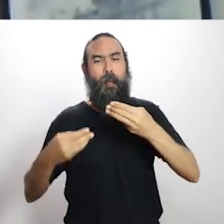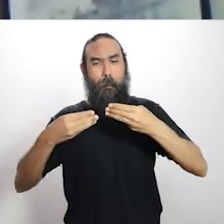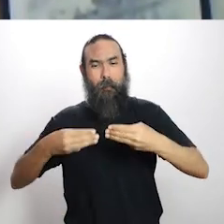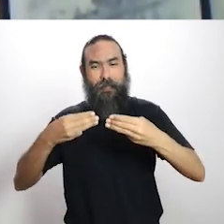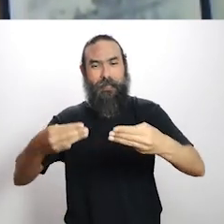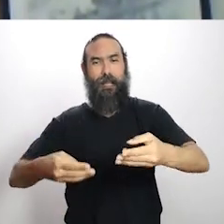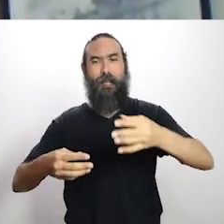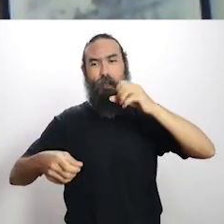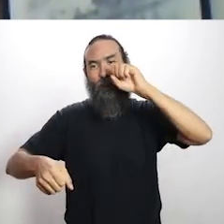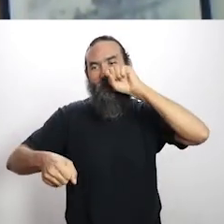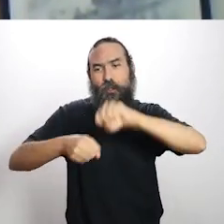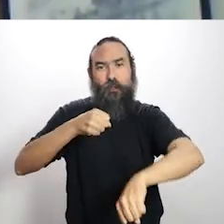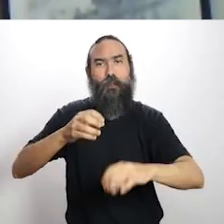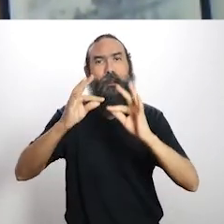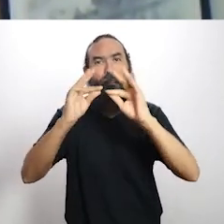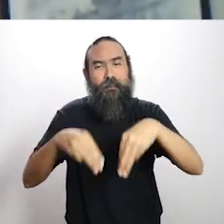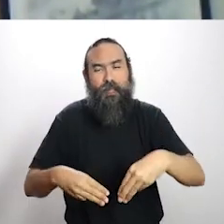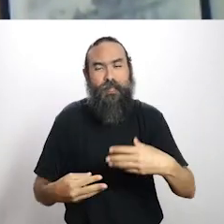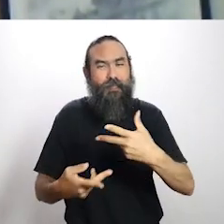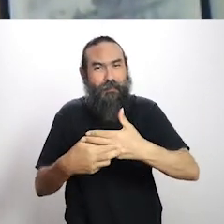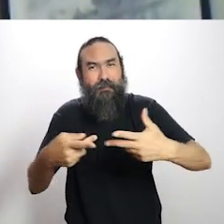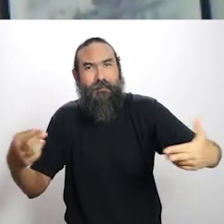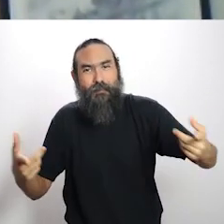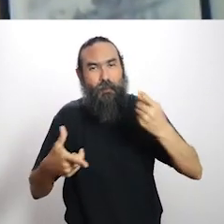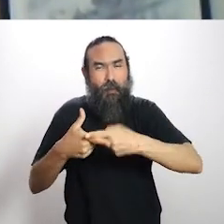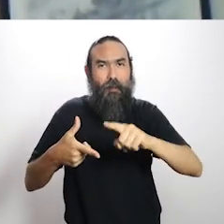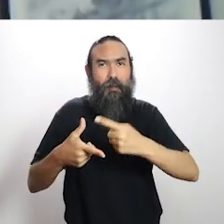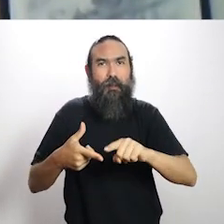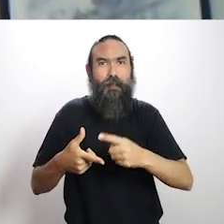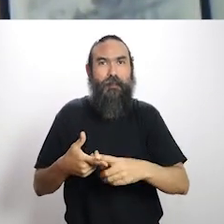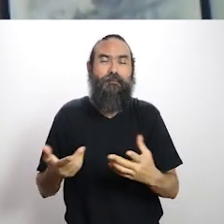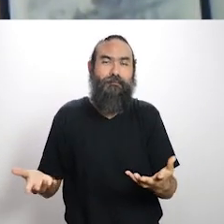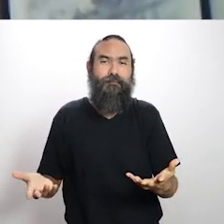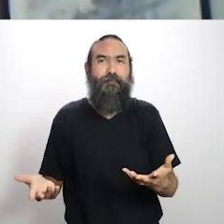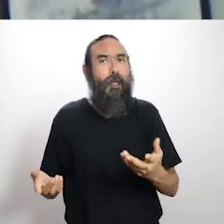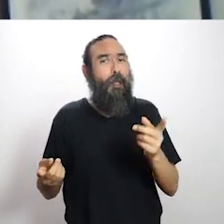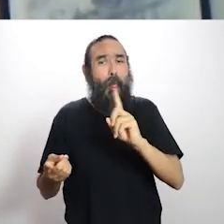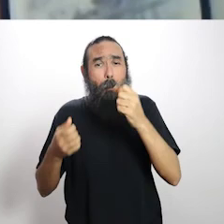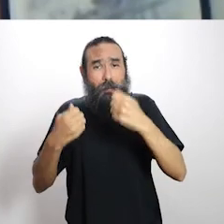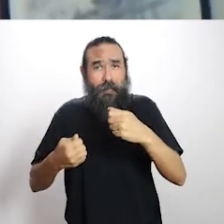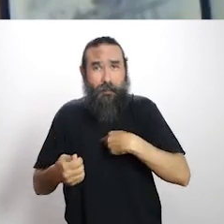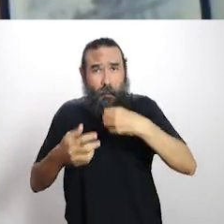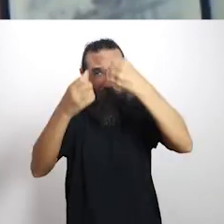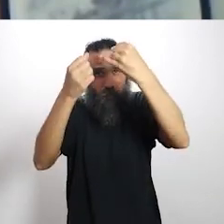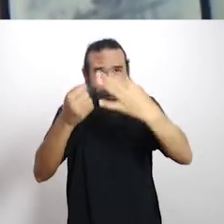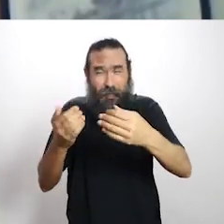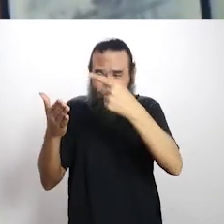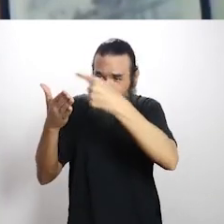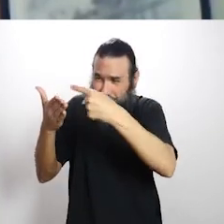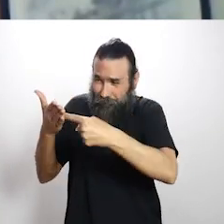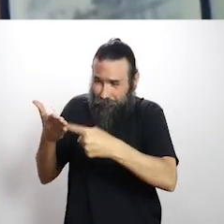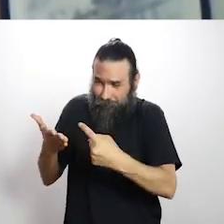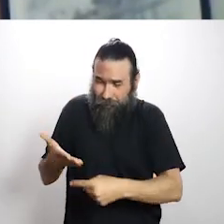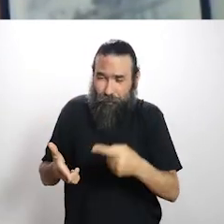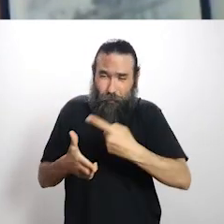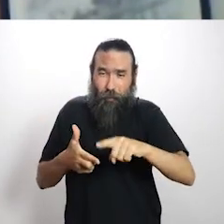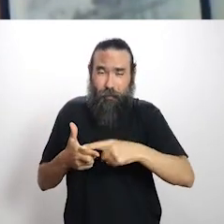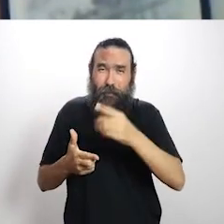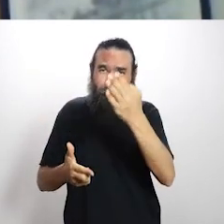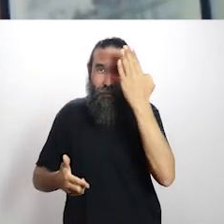estratégia chamada da guerra cultural do ataque à cultura liberdade de pensamento